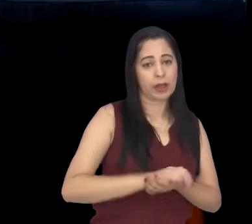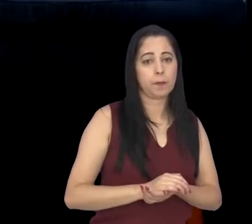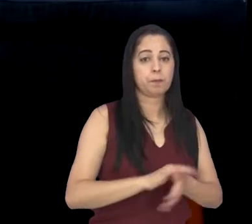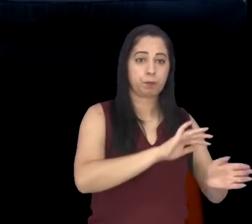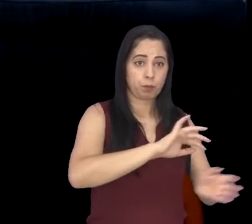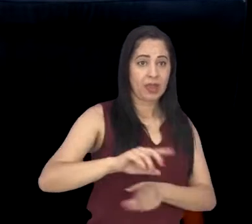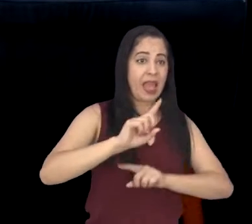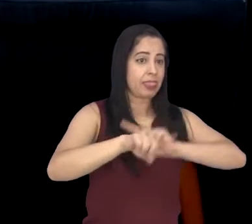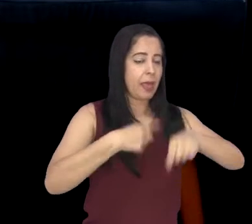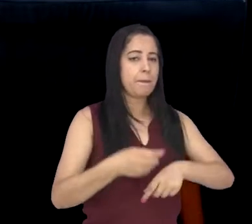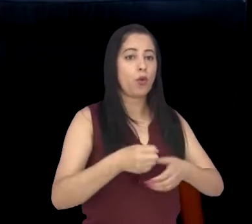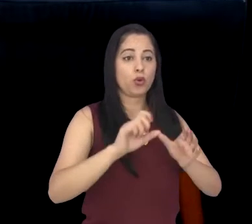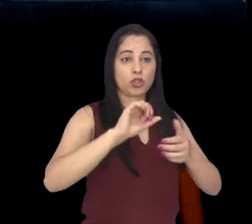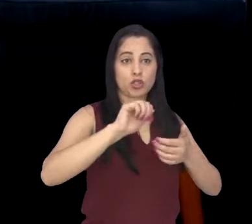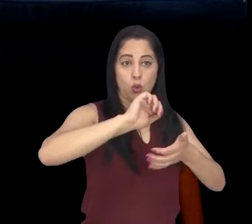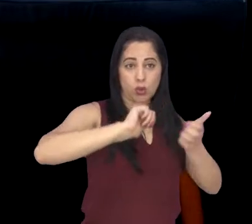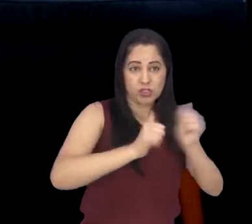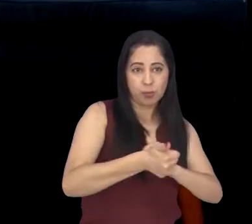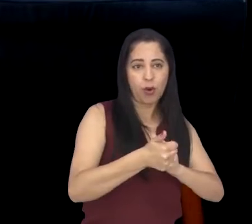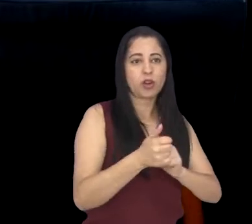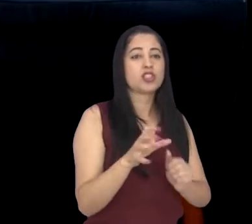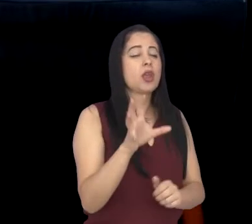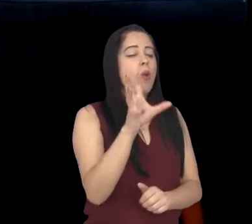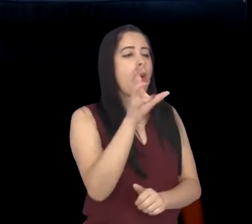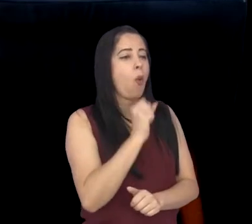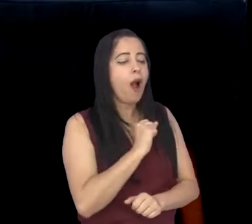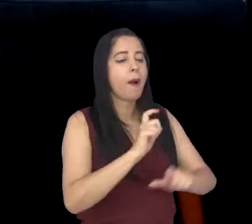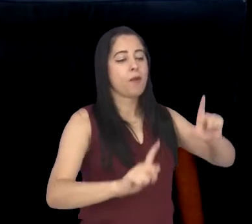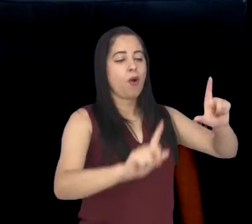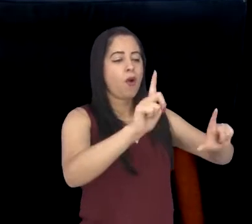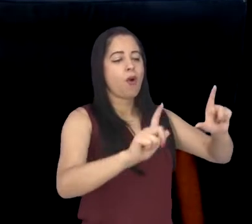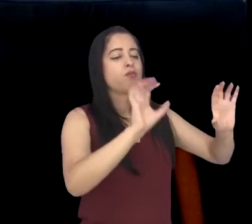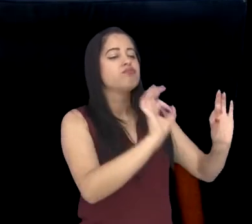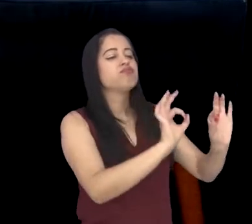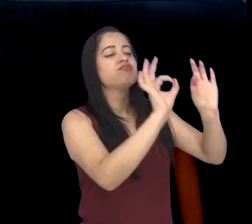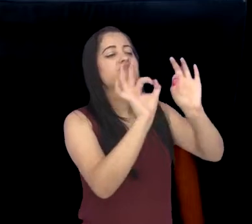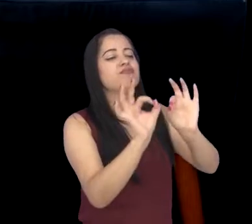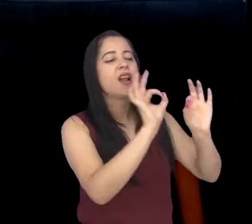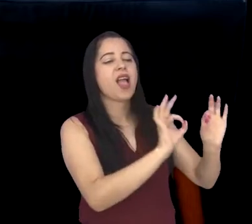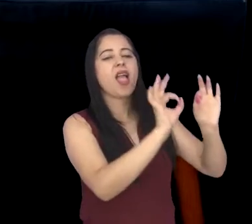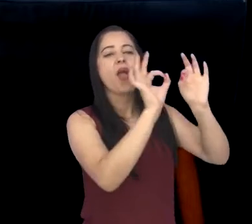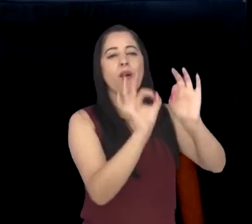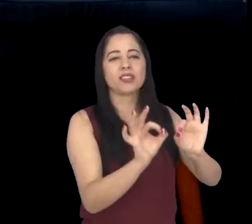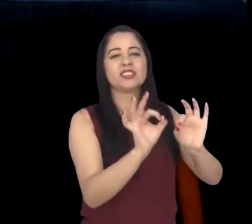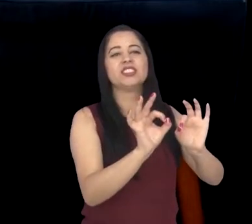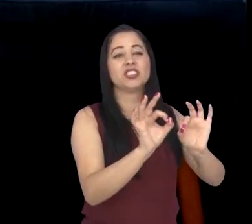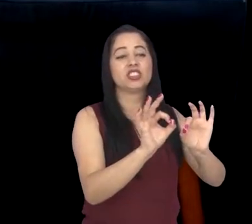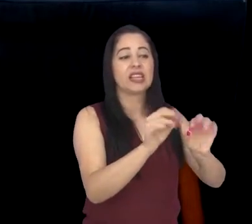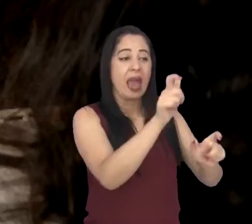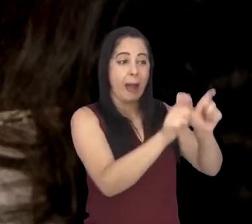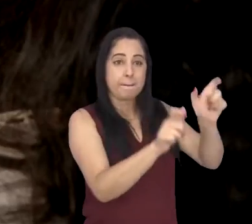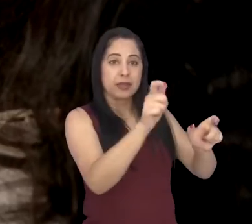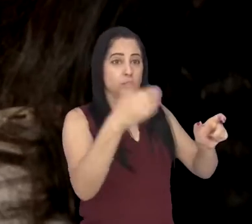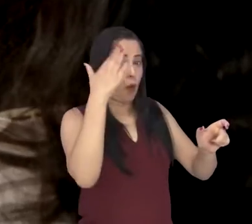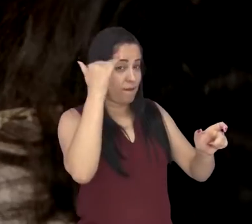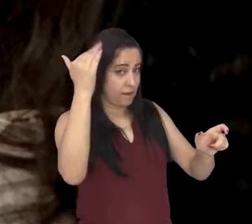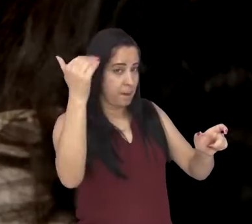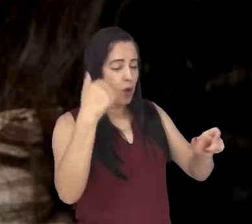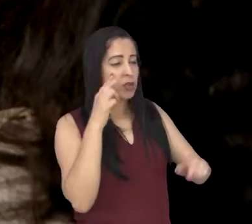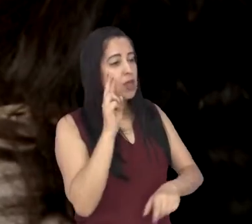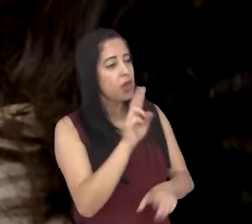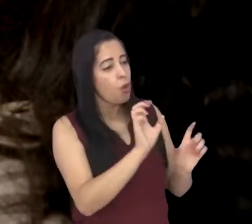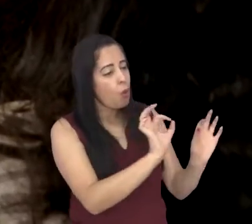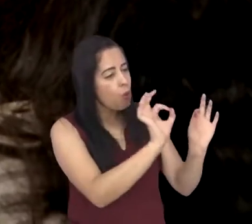Walter Abraão, Geraldo Bretas, nomes que talvez você não saiba quem são, Eli Coimbra. Então, mas muitos podem